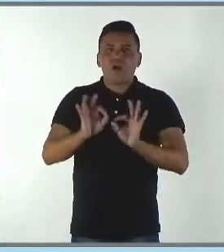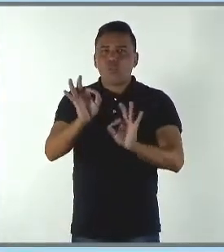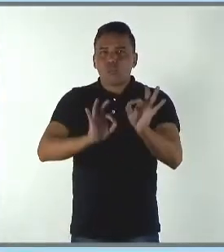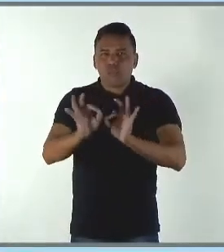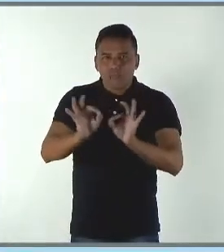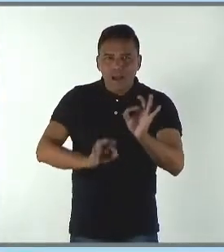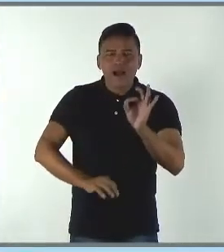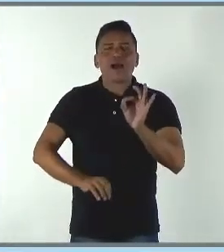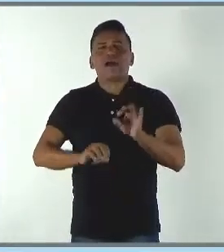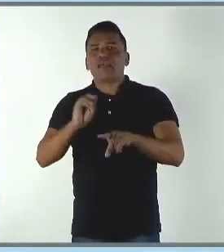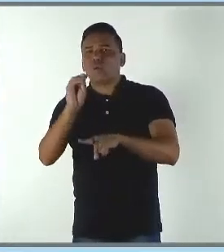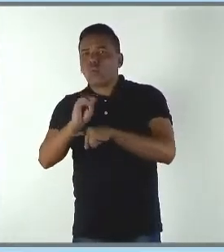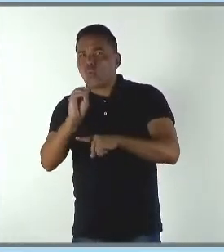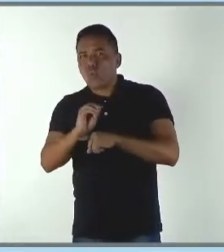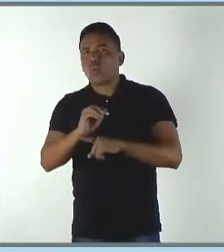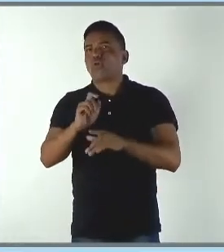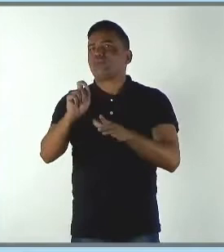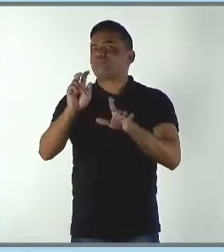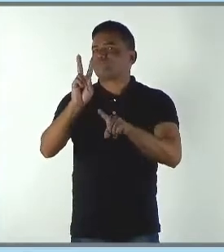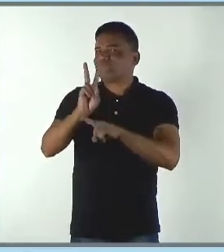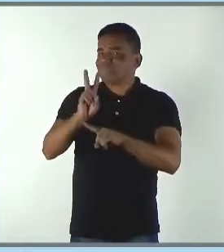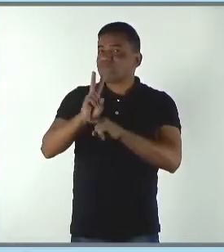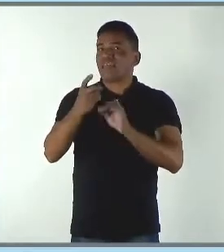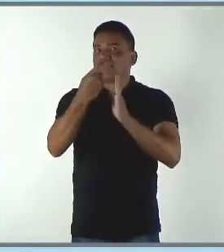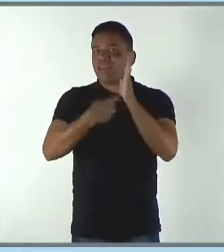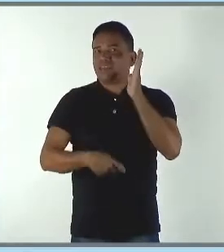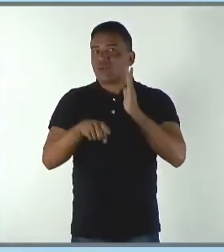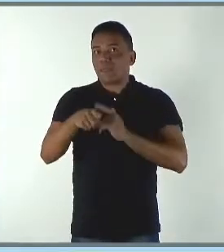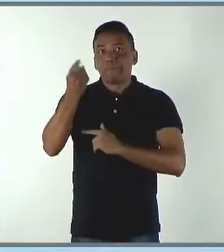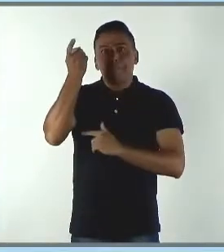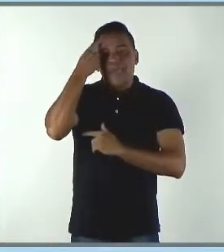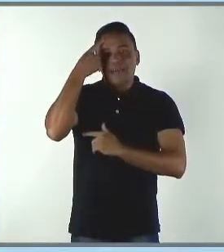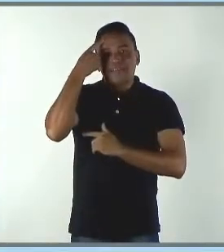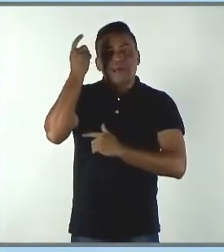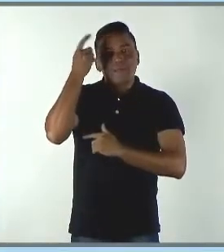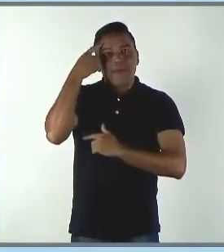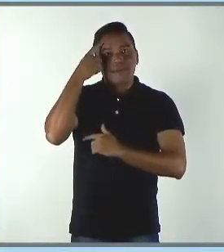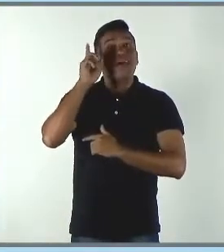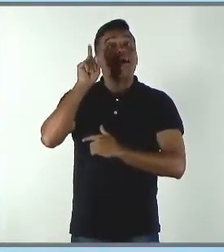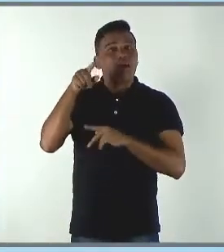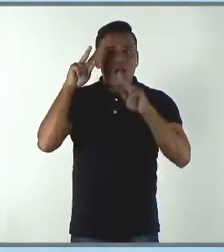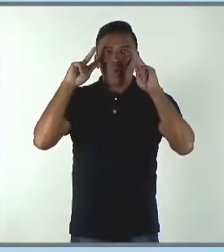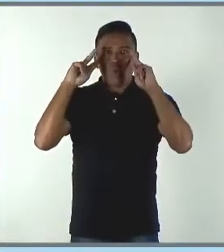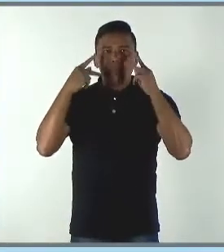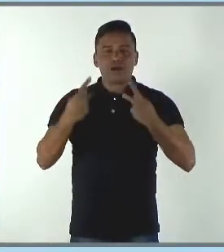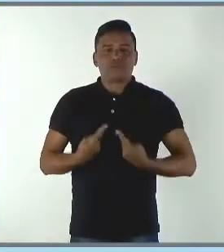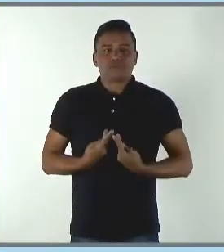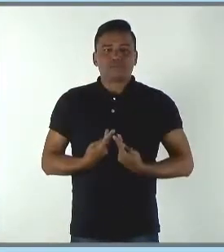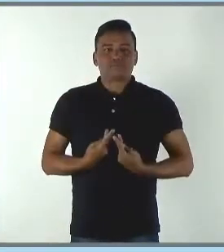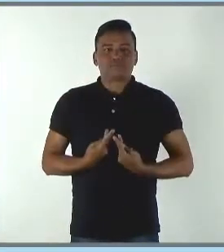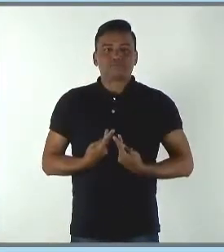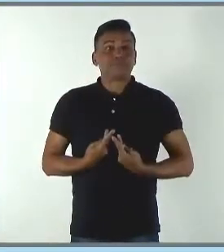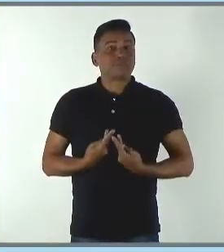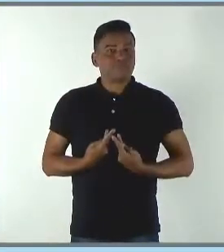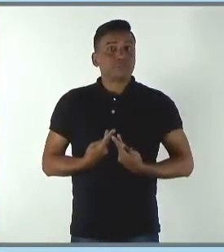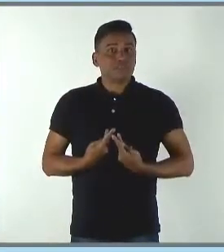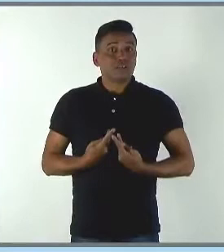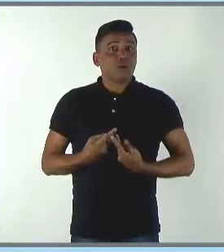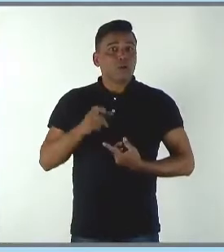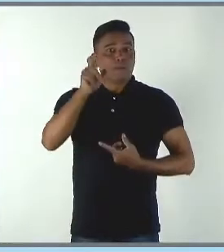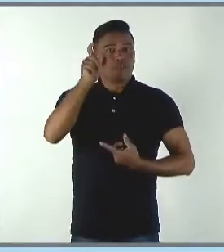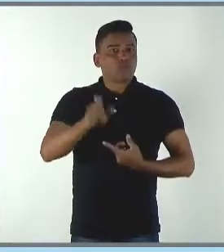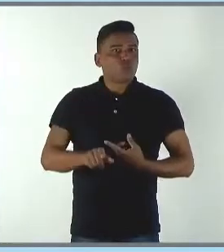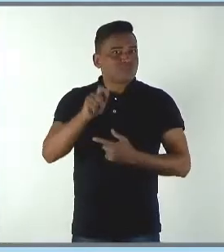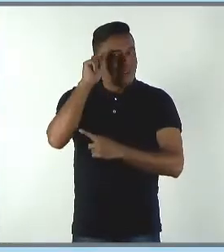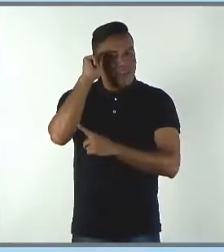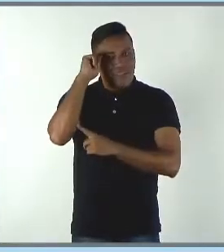um sujeito pensante, é um sujeito humano. Ora, como é que você poderia imaginar que pessoas negras, que já não